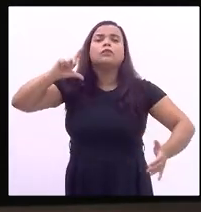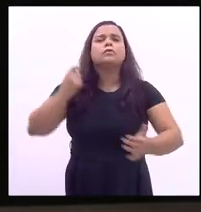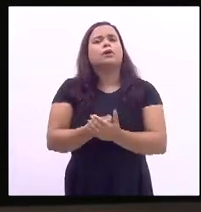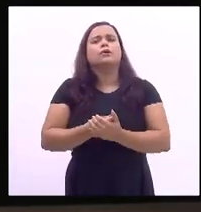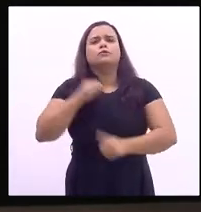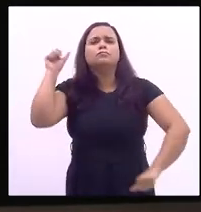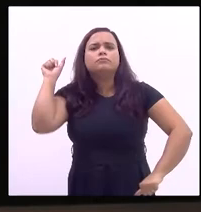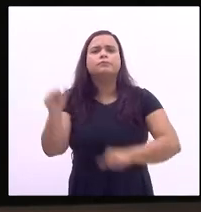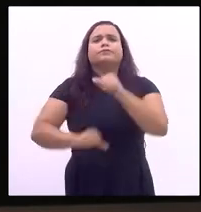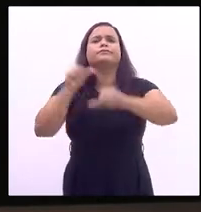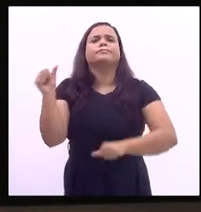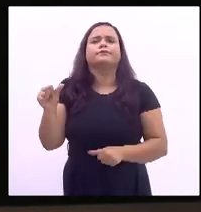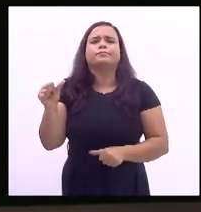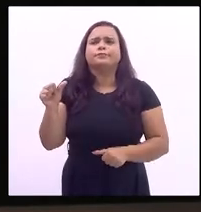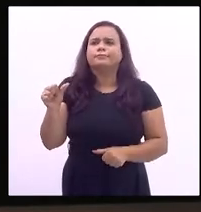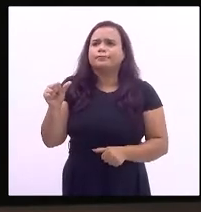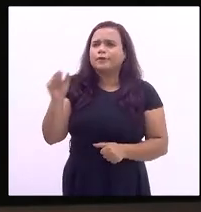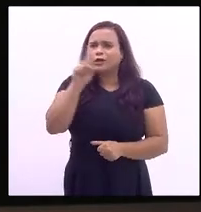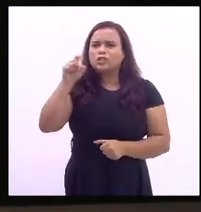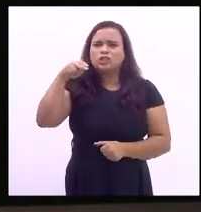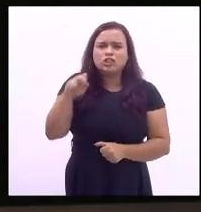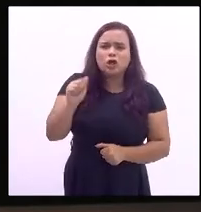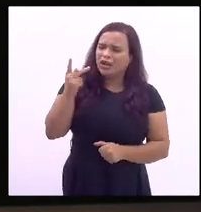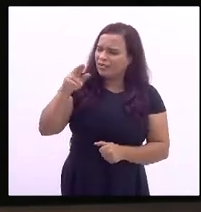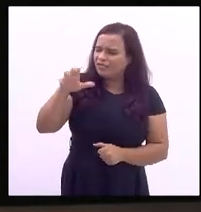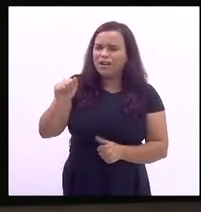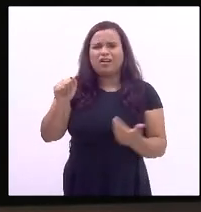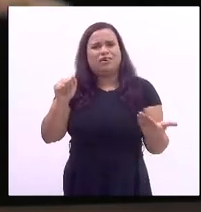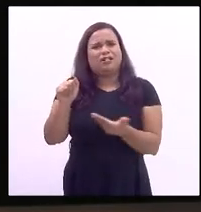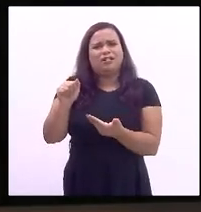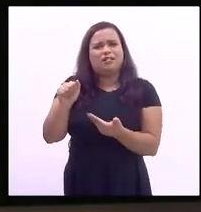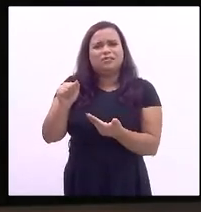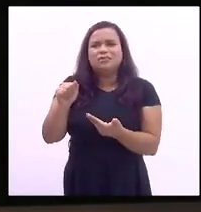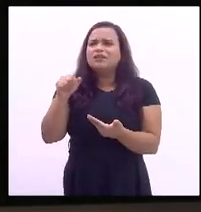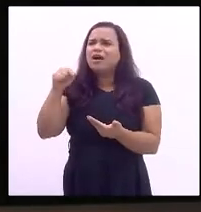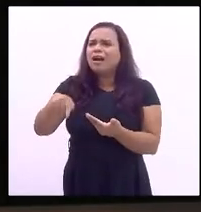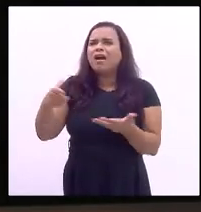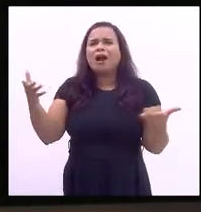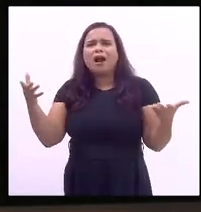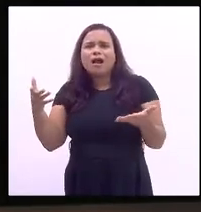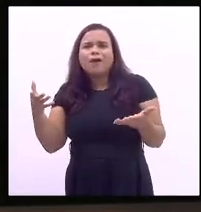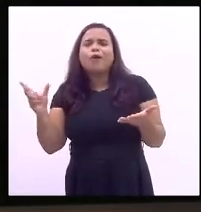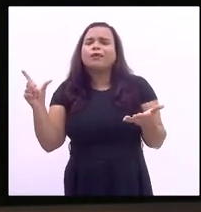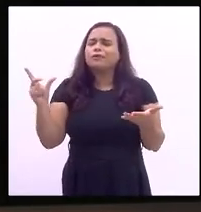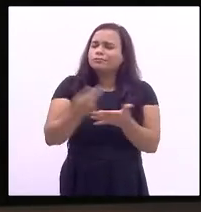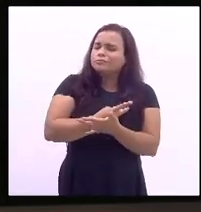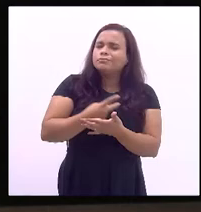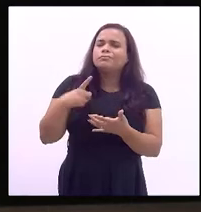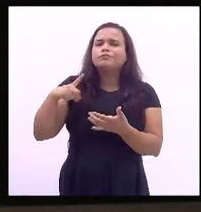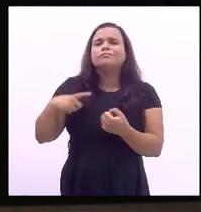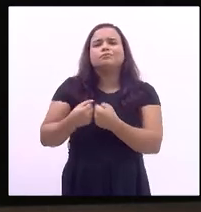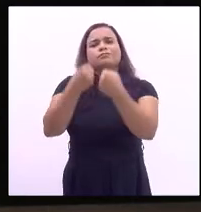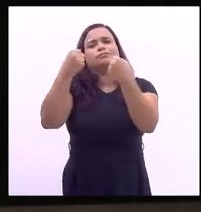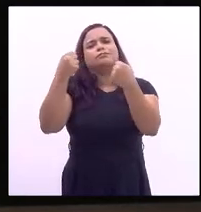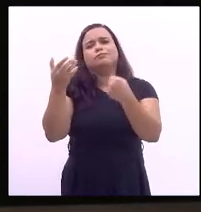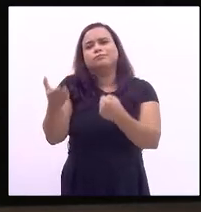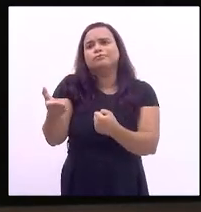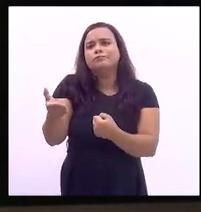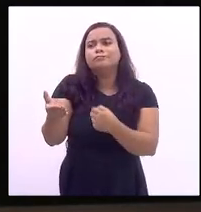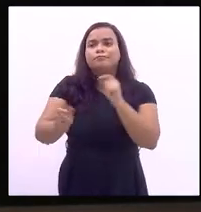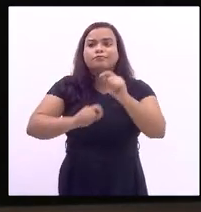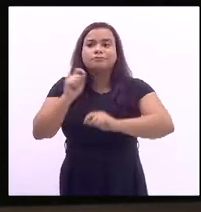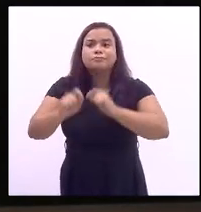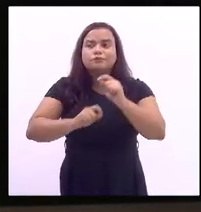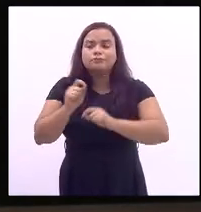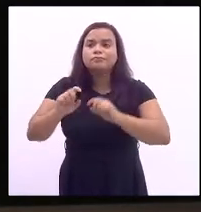isso transformando numa zona franca e esta zona franca aí vem a incidência exatamente dos